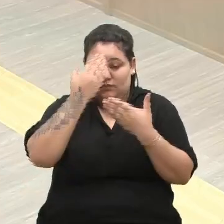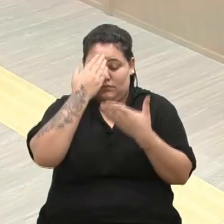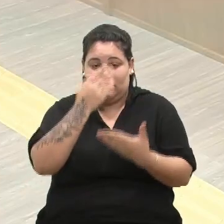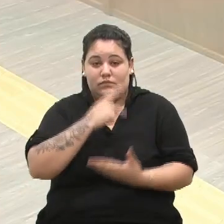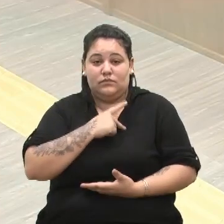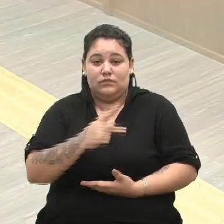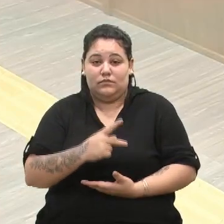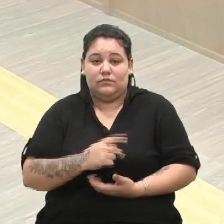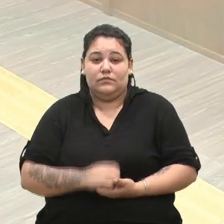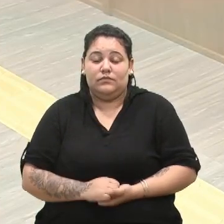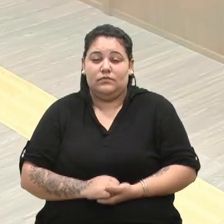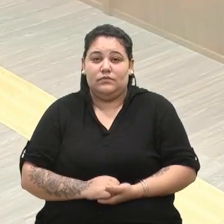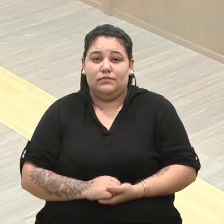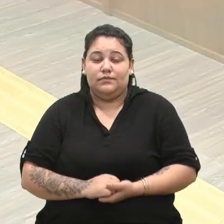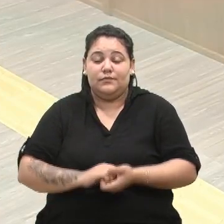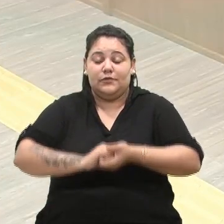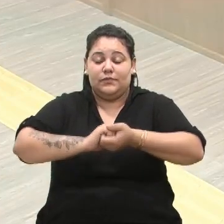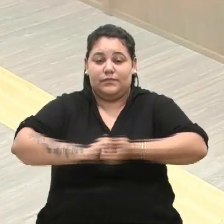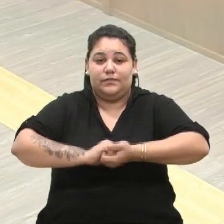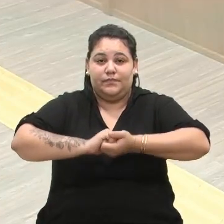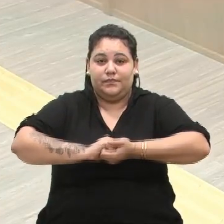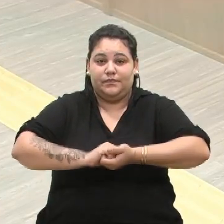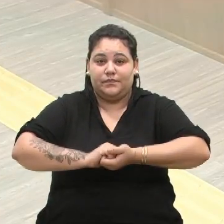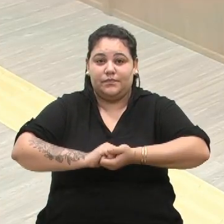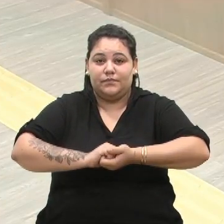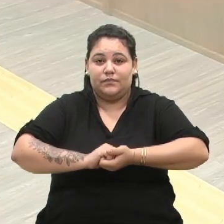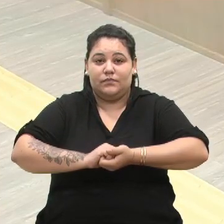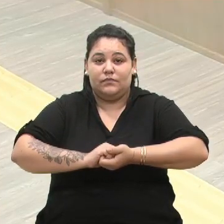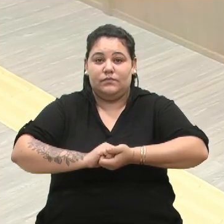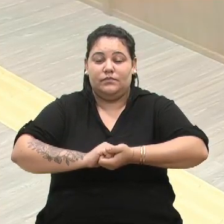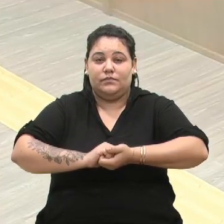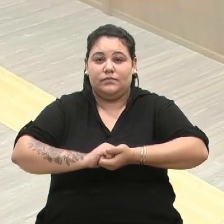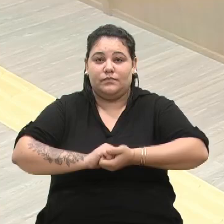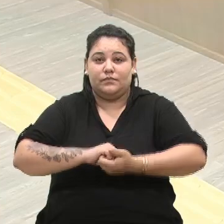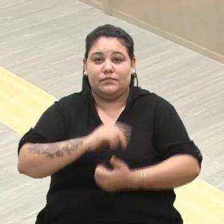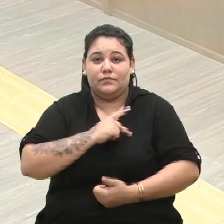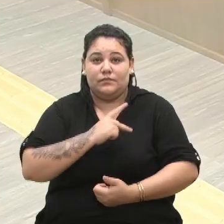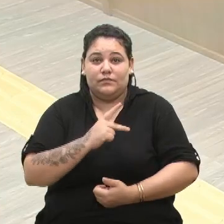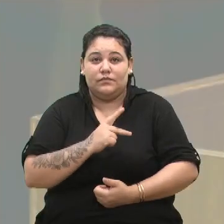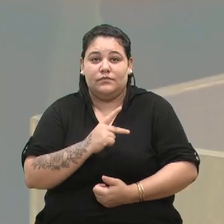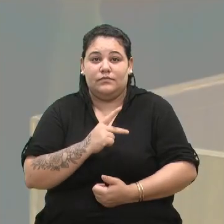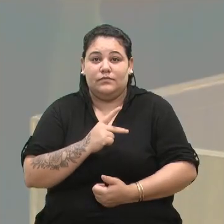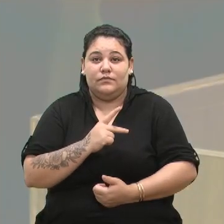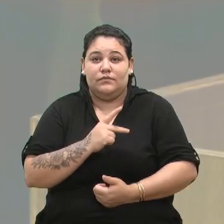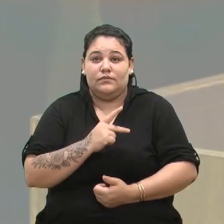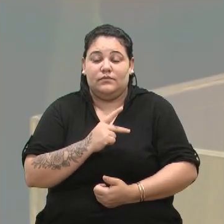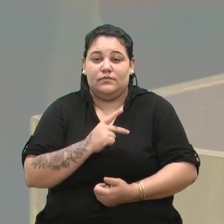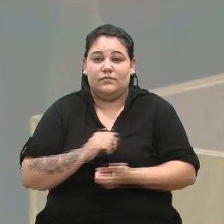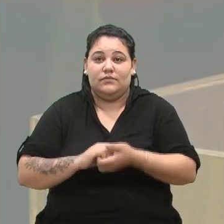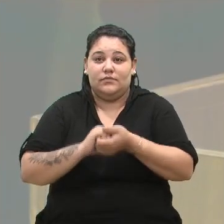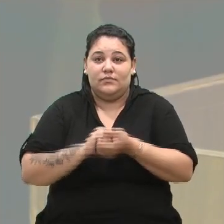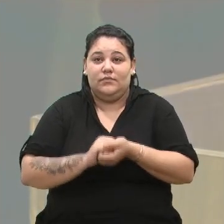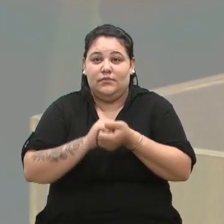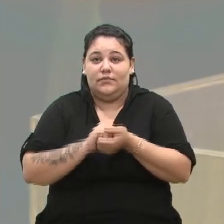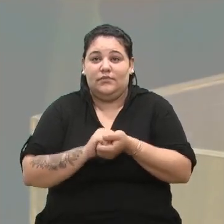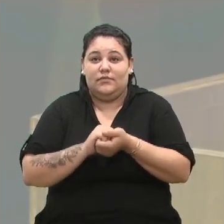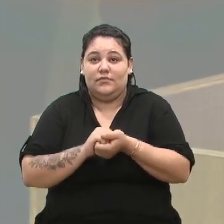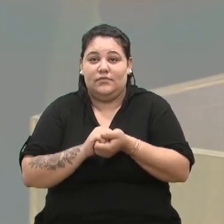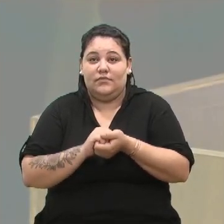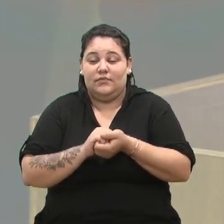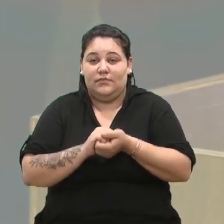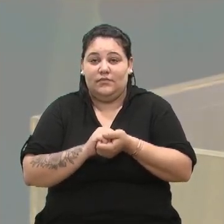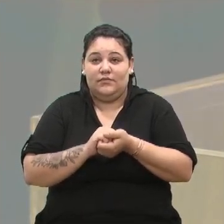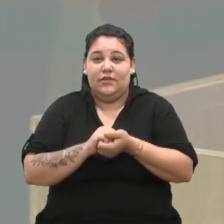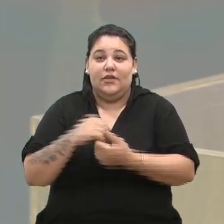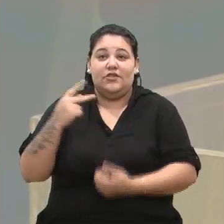presidente. Cumprimento a presidente, cumprimento os nobres pares. Vereador Bressan, hoje